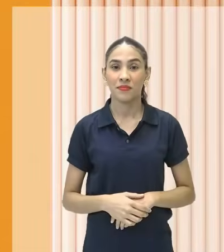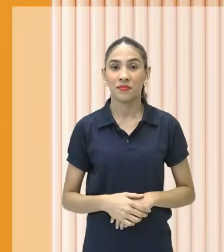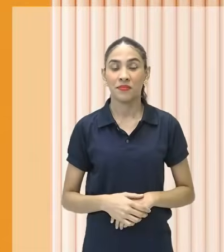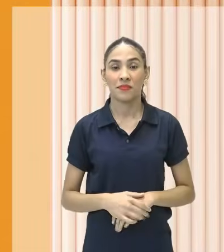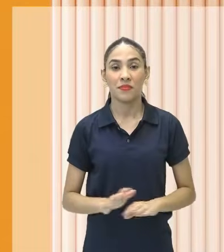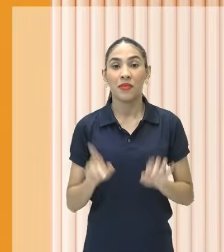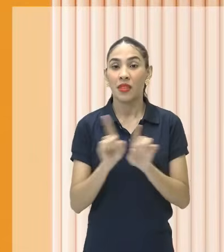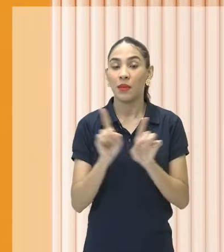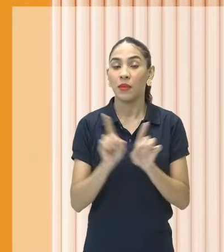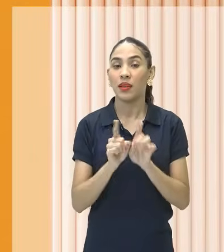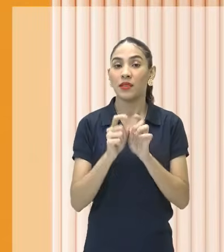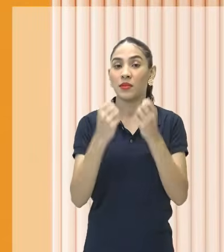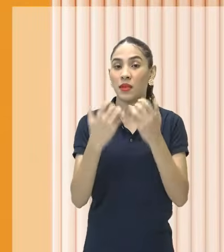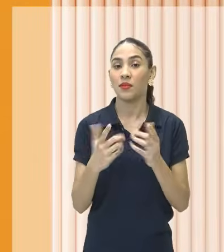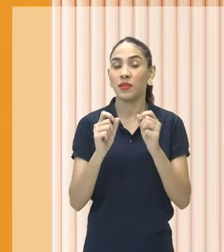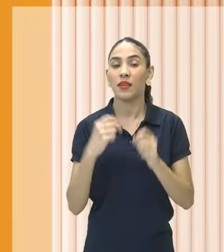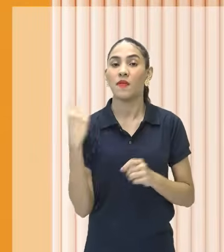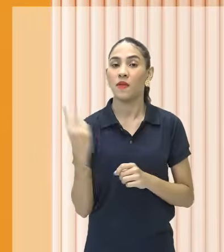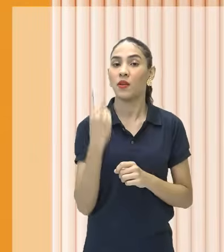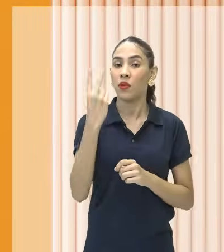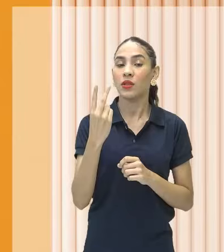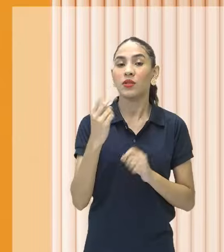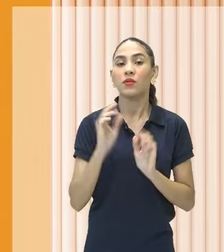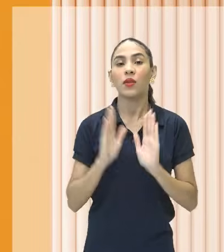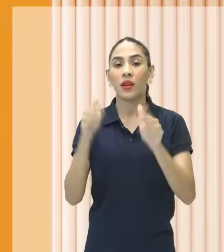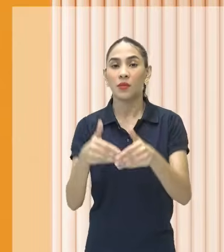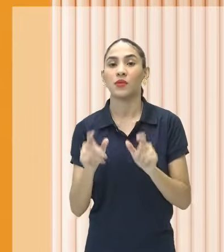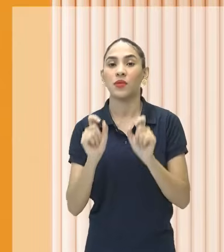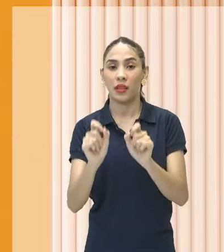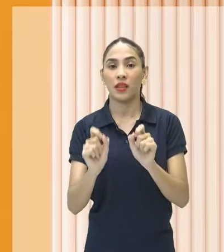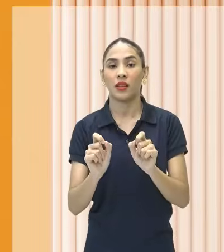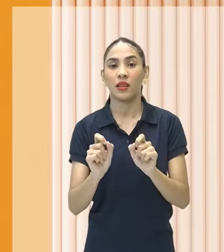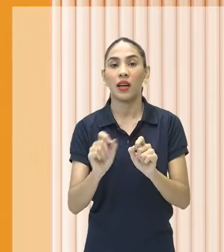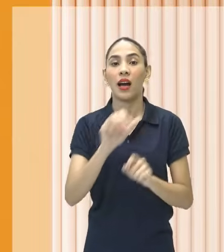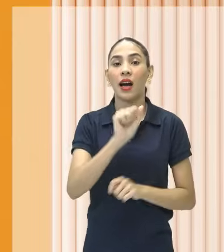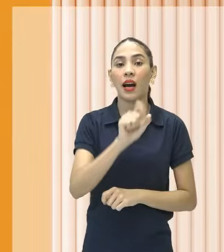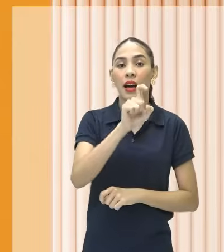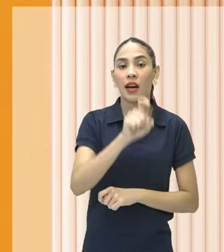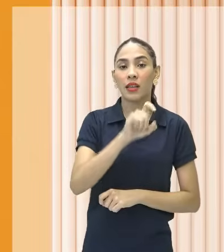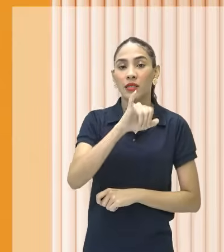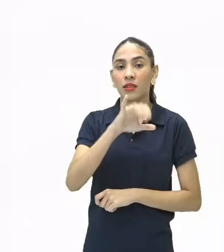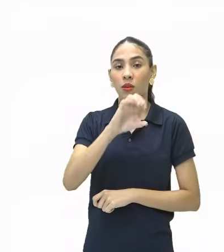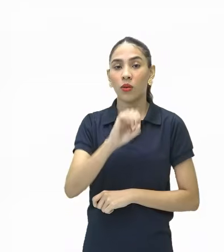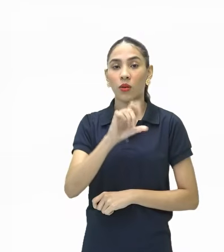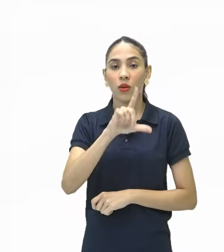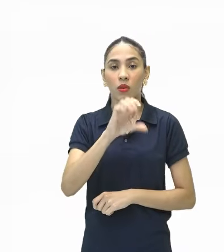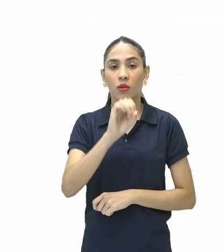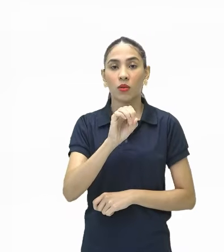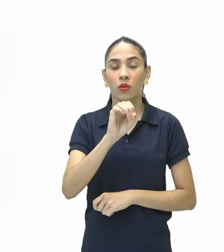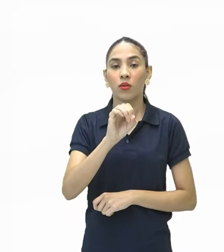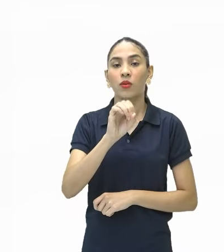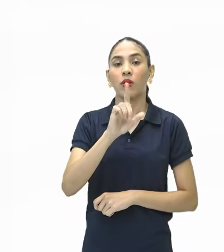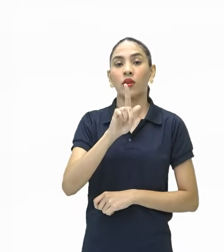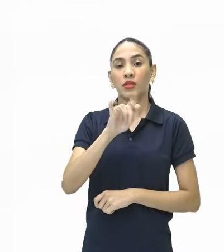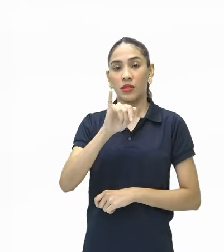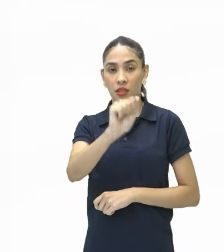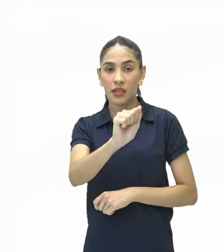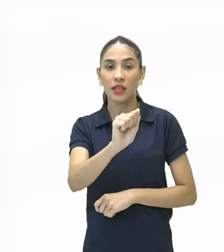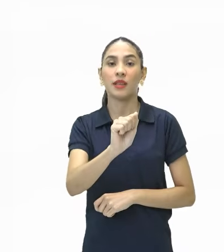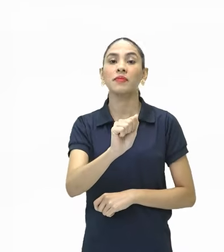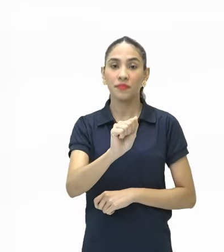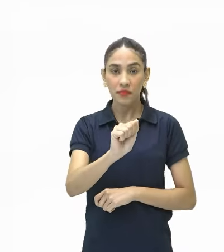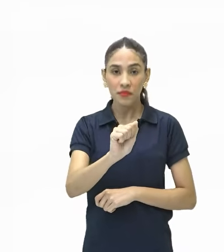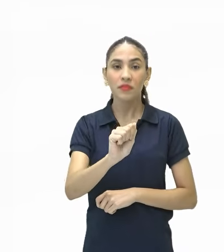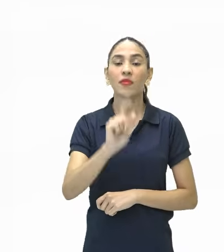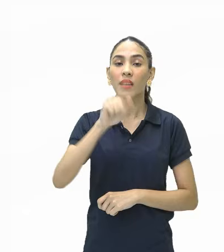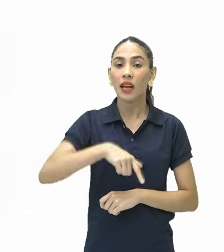quando nós falamos de valores, nós estamos falando aqui da axiologia. Né? A axiologia